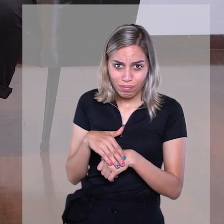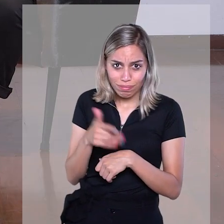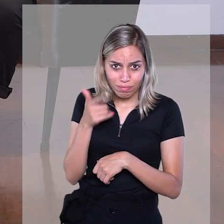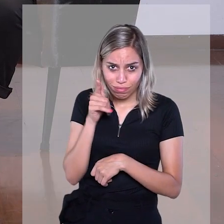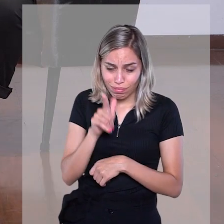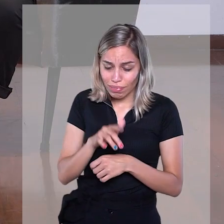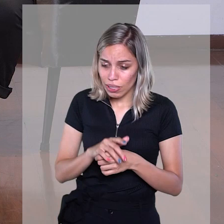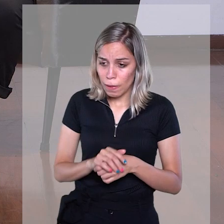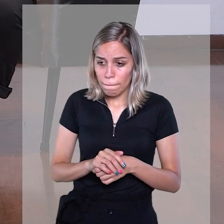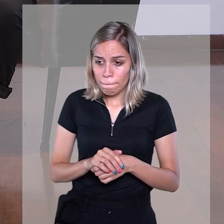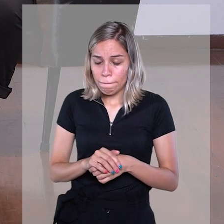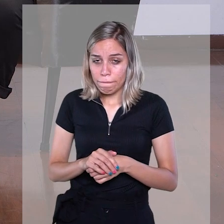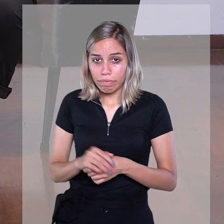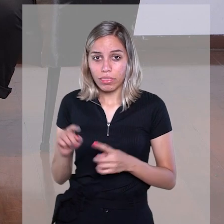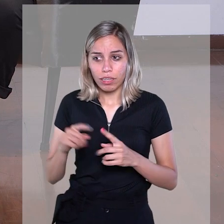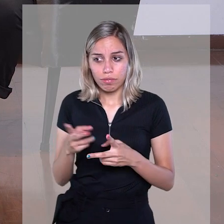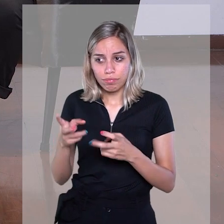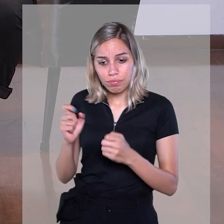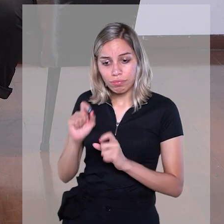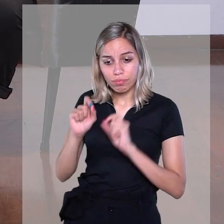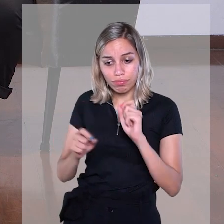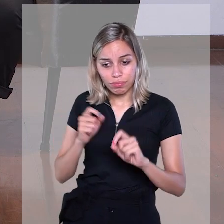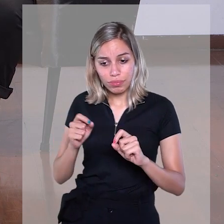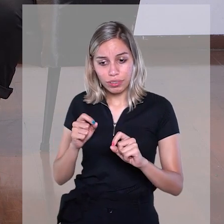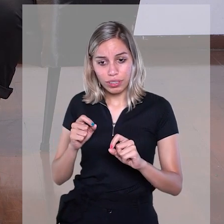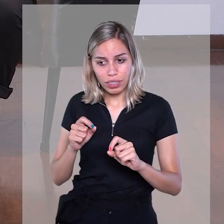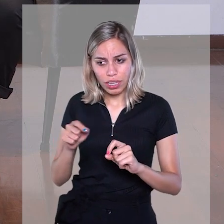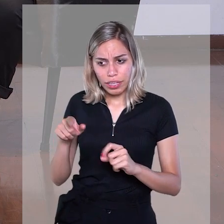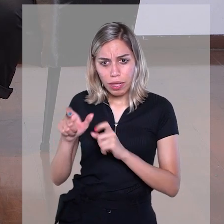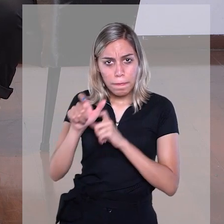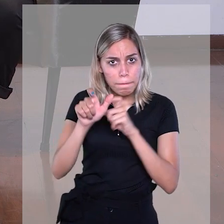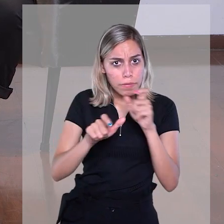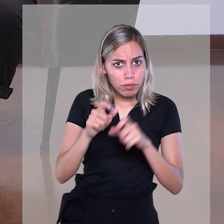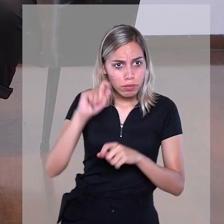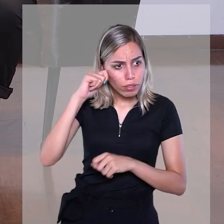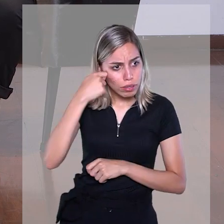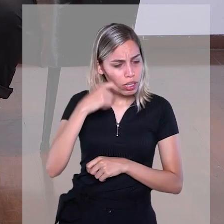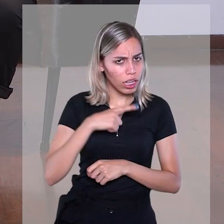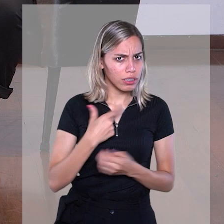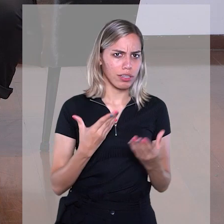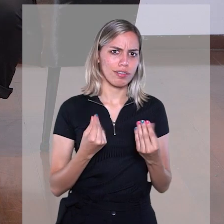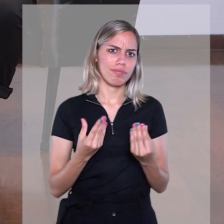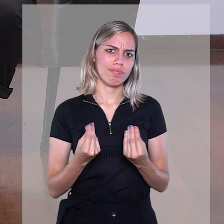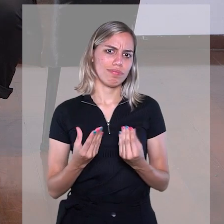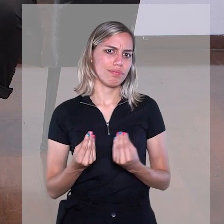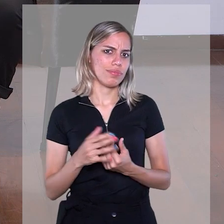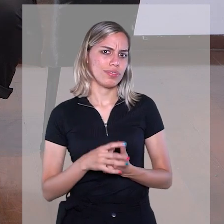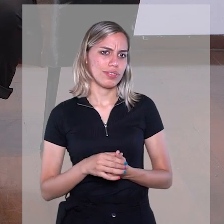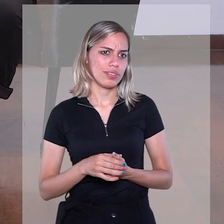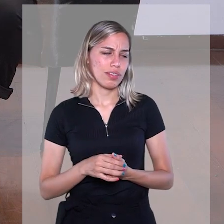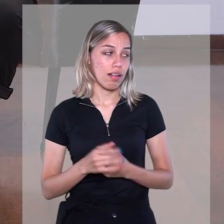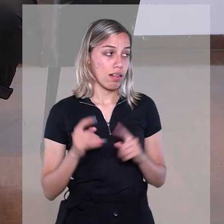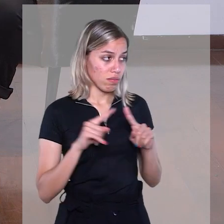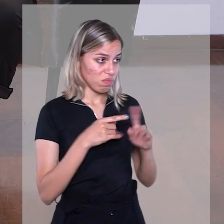do que conforma o sistema literário está preenchido por gente negra. Isso, os jornais. Mas